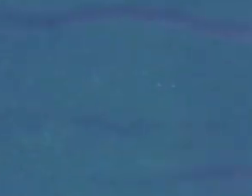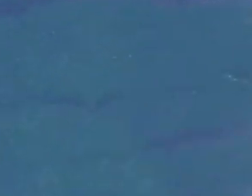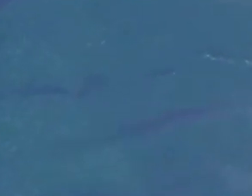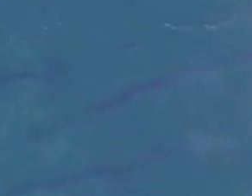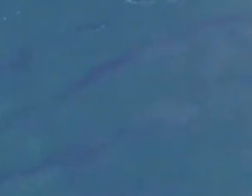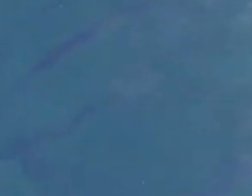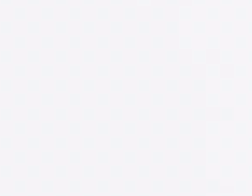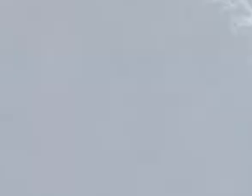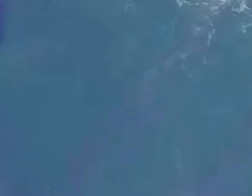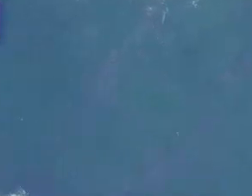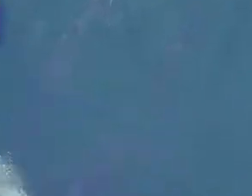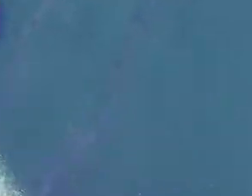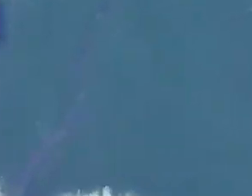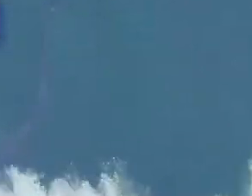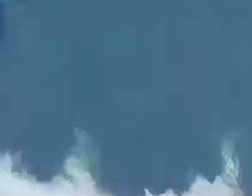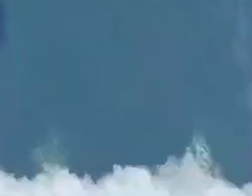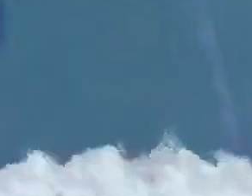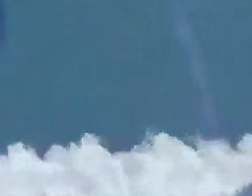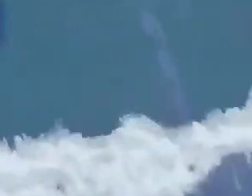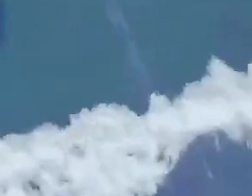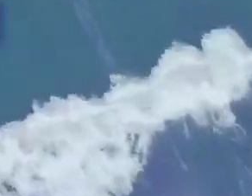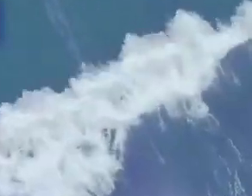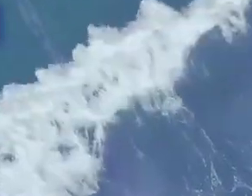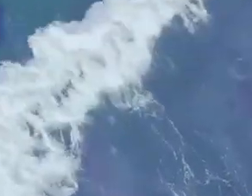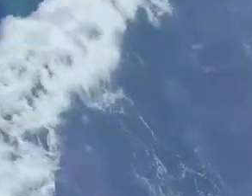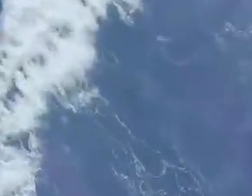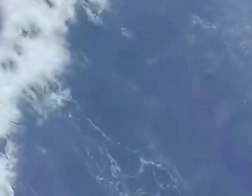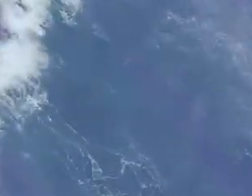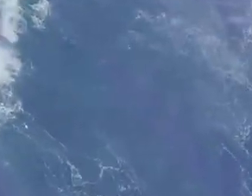E aí E aí